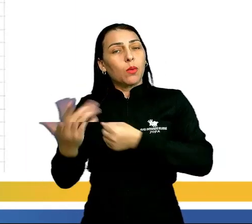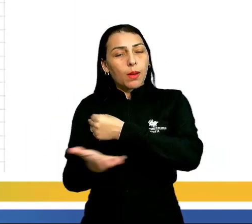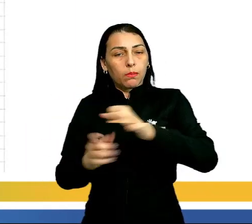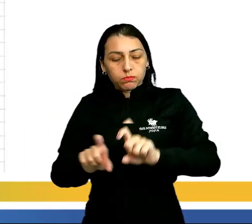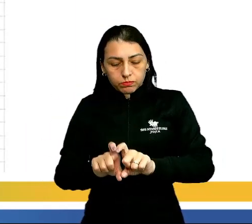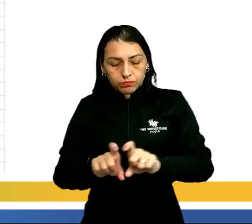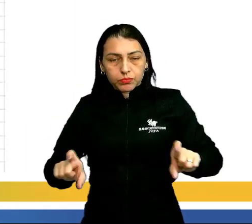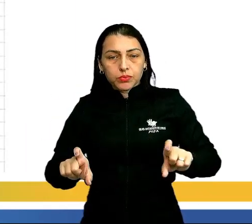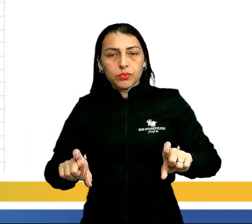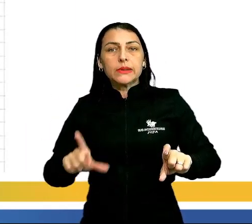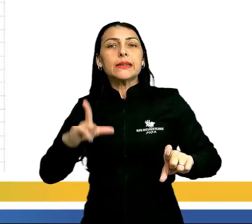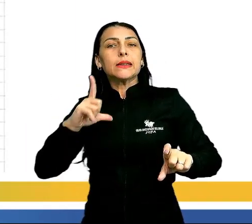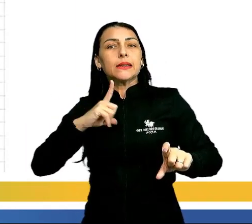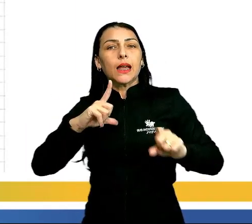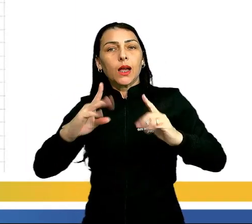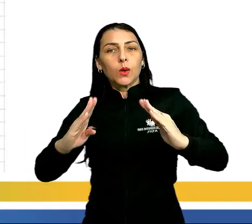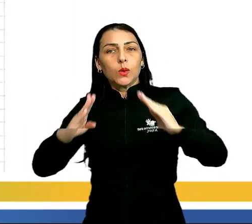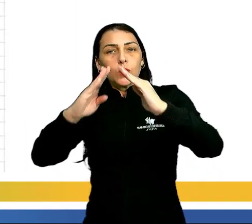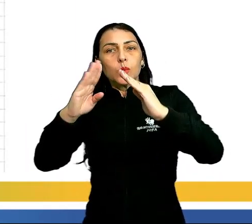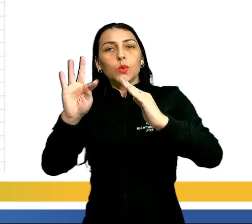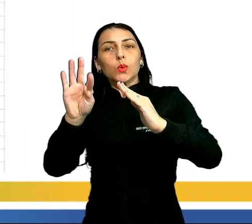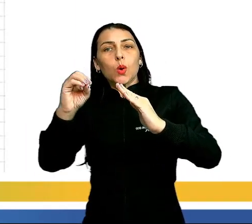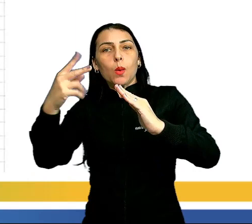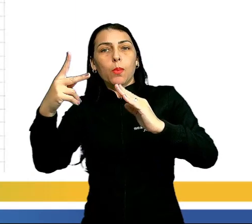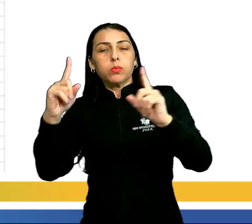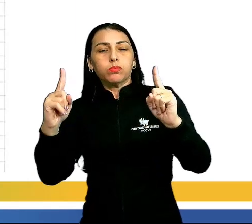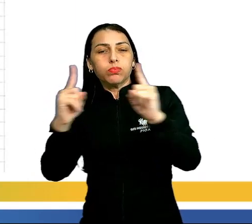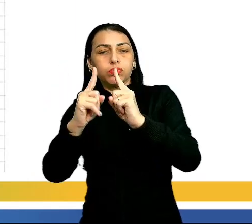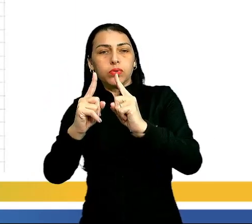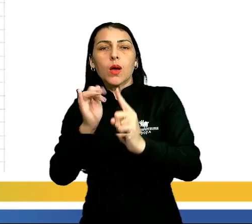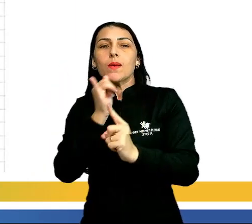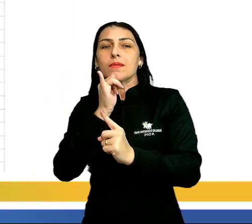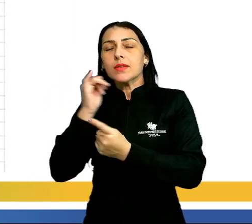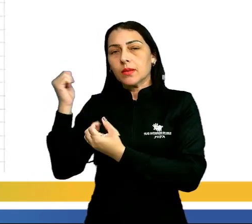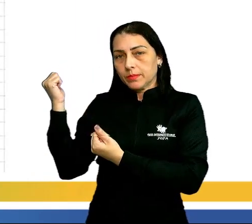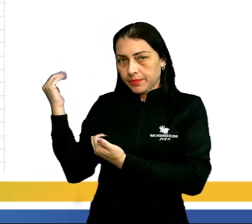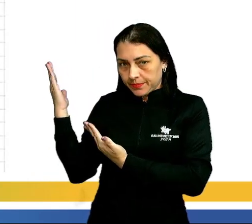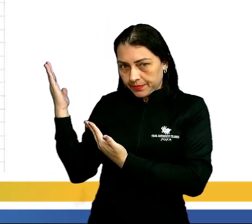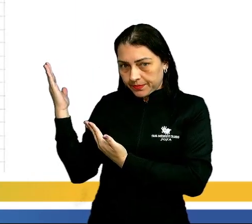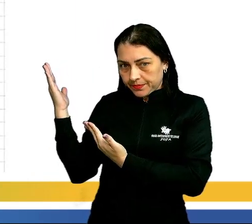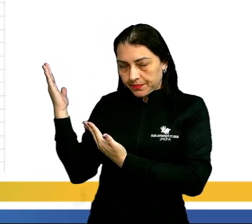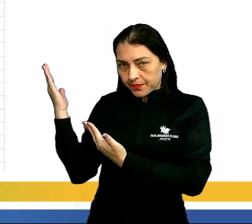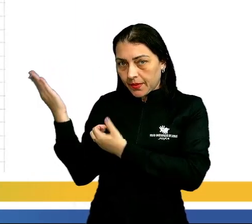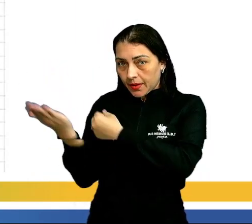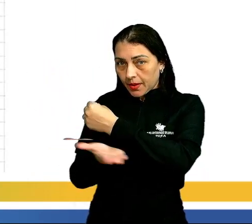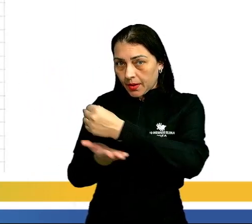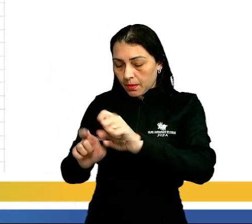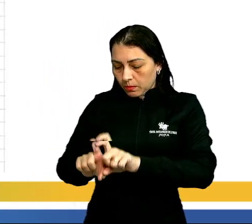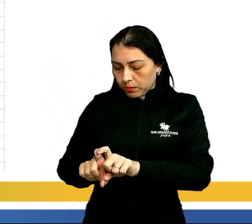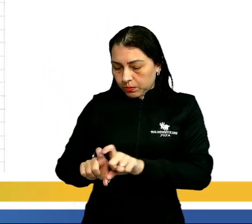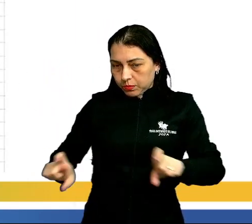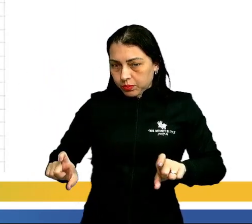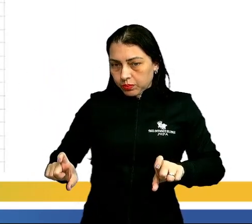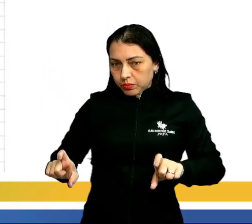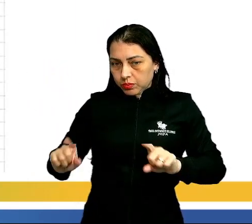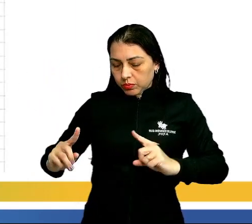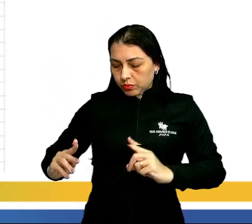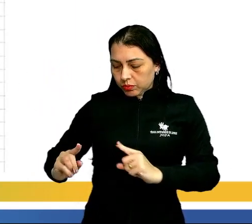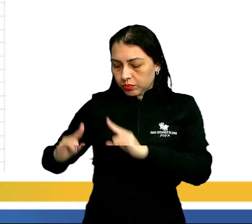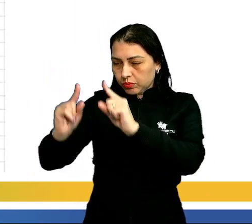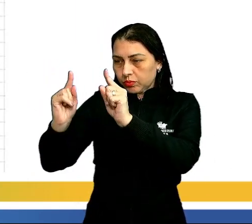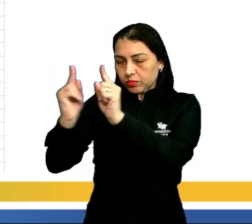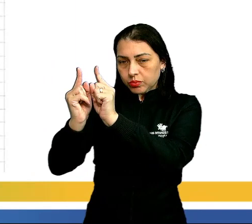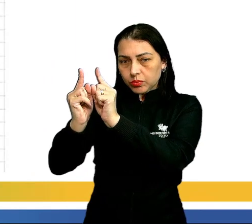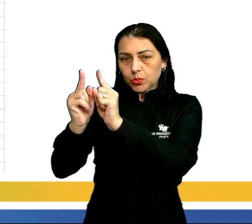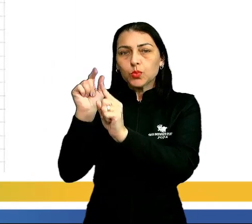base larga e ela tem um topo estreito. É o próprio exemplo que está aqui em cima, ó. Base larga, topo estreito. O